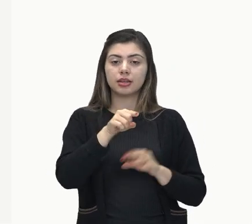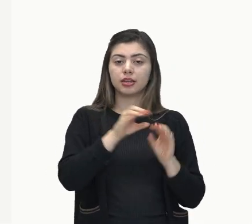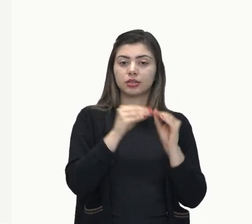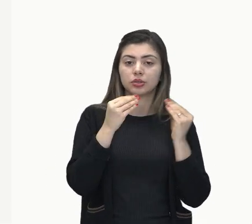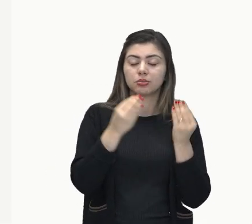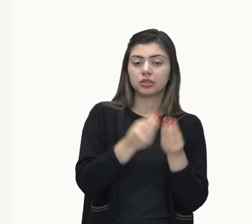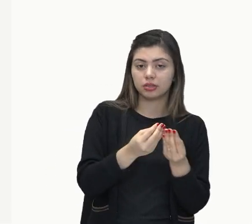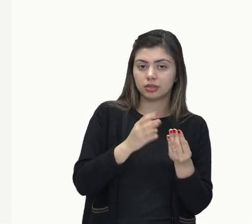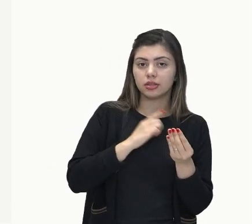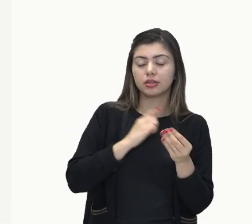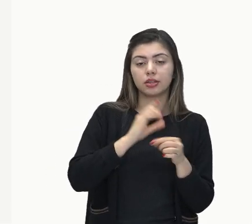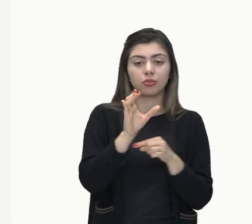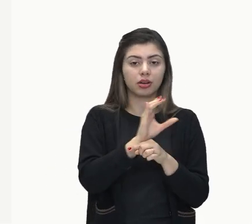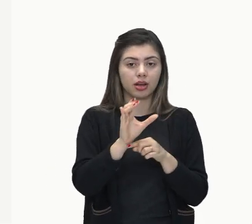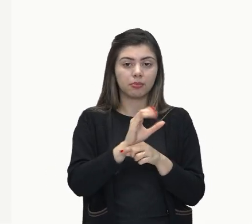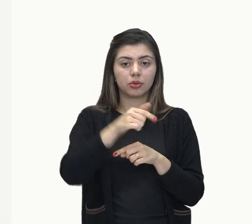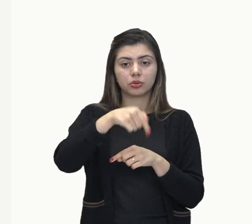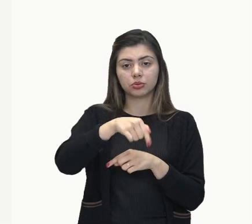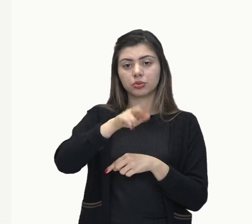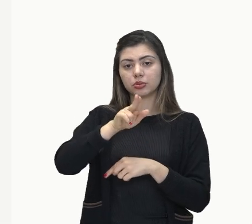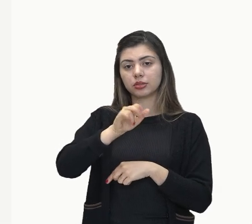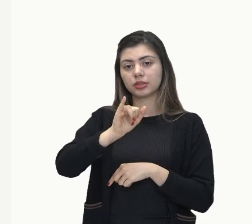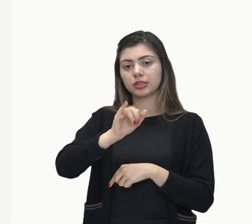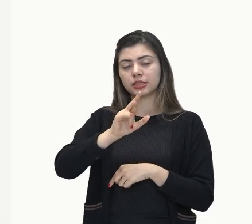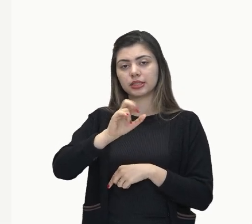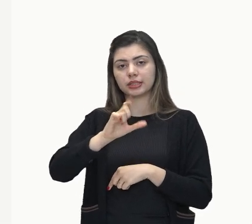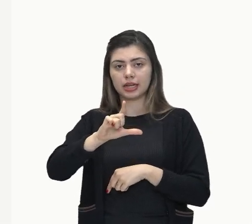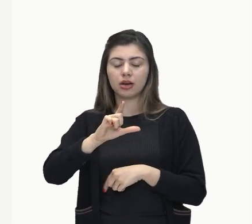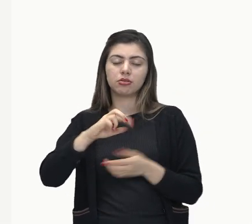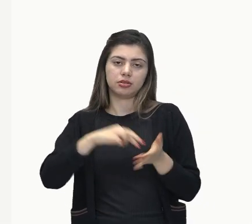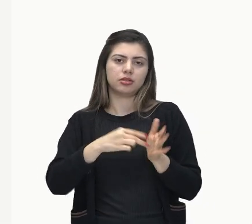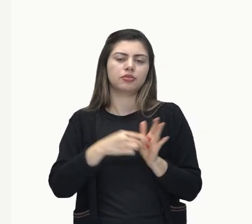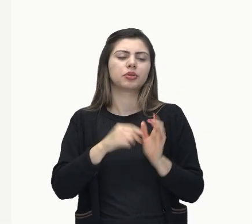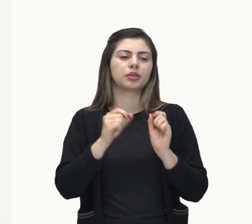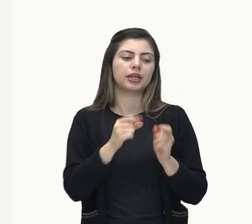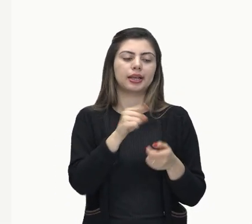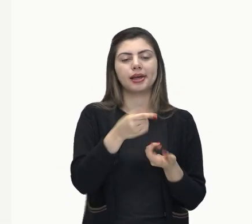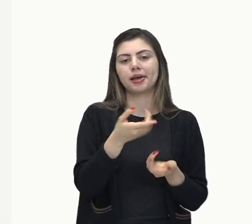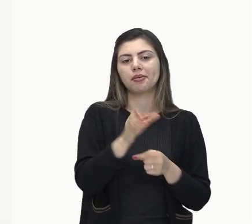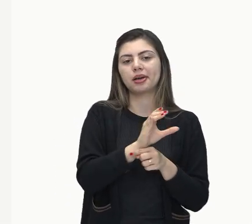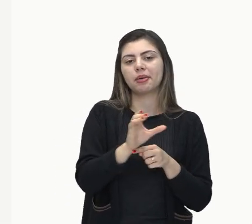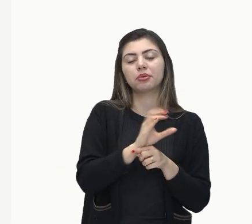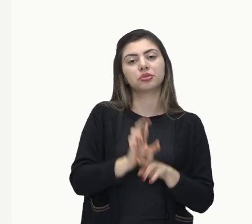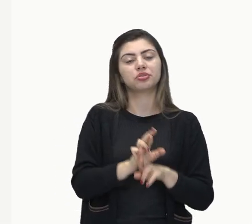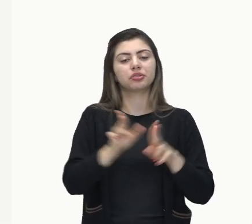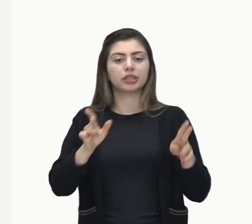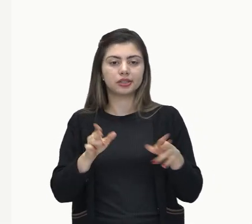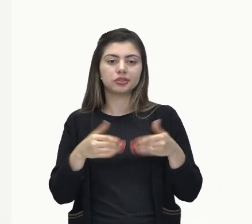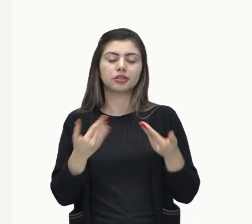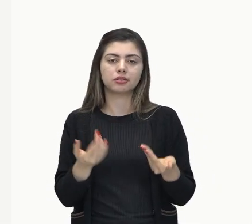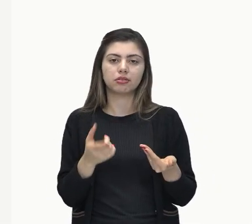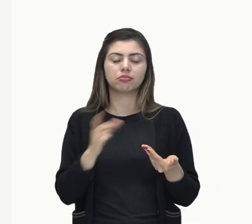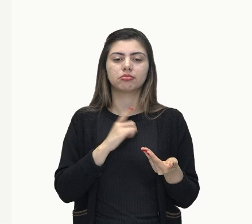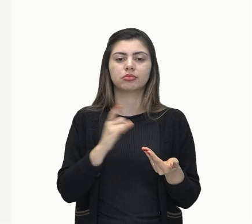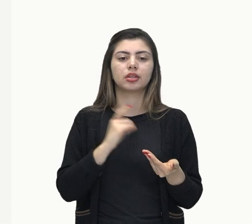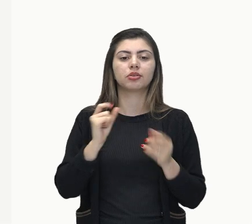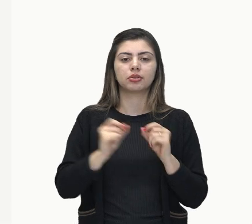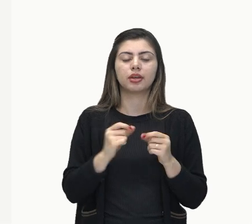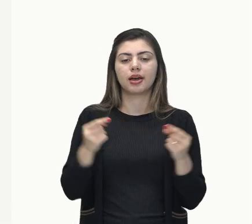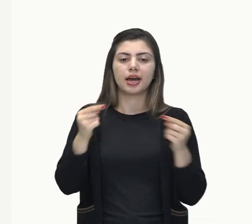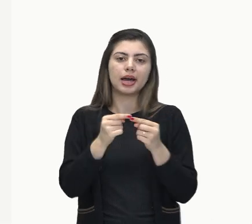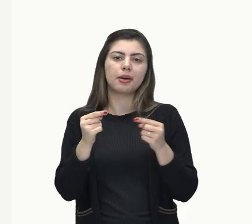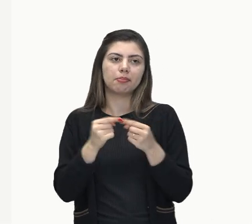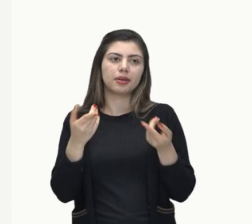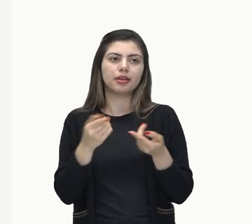carbono quiral, ou seja, um carbono assimétrico, automaticamente ela possui moléculas com comportamento óptico, ou